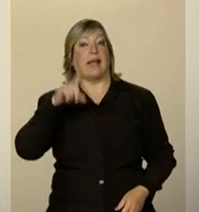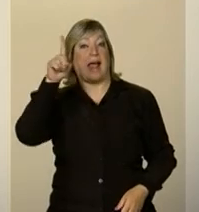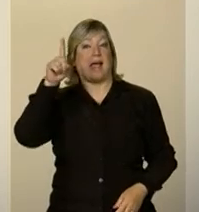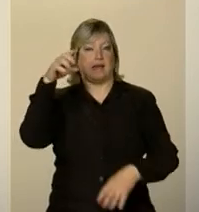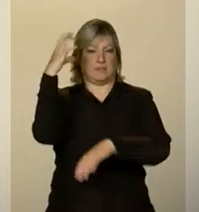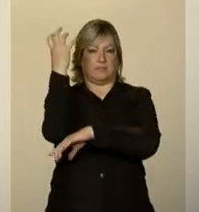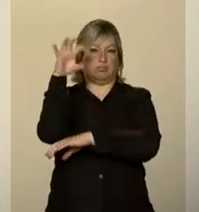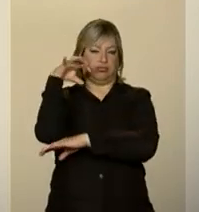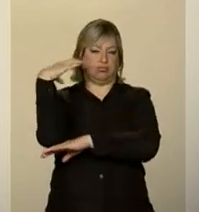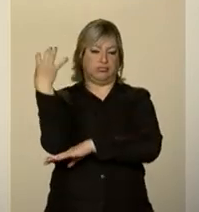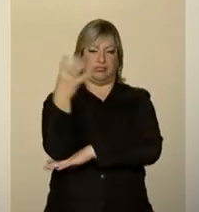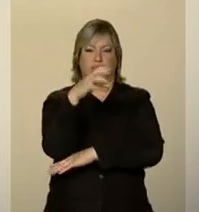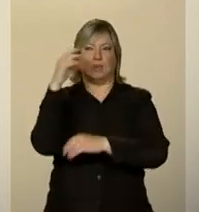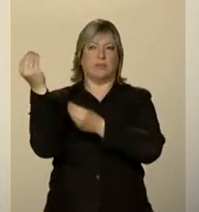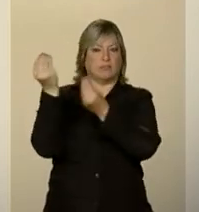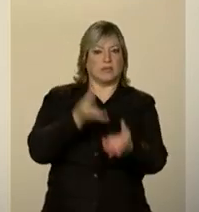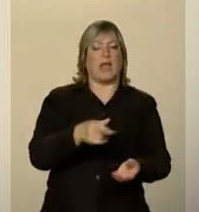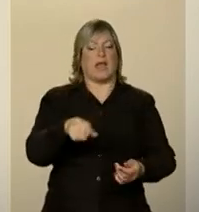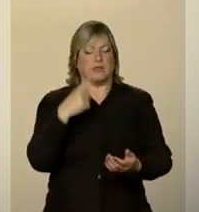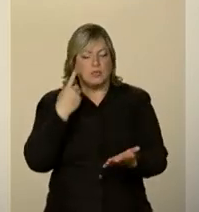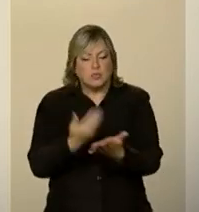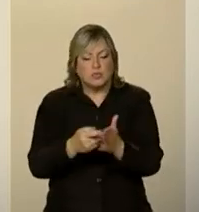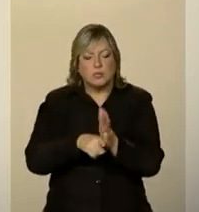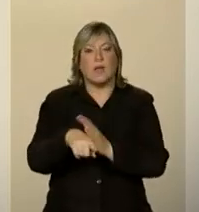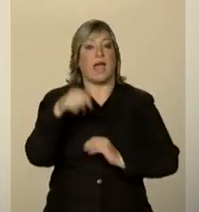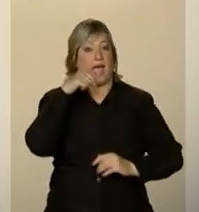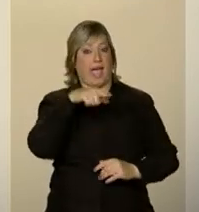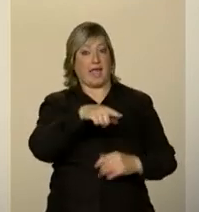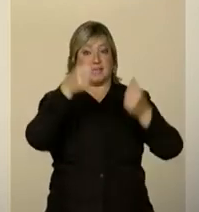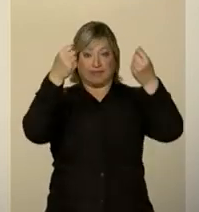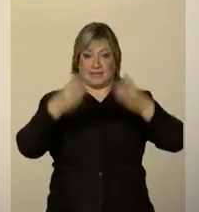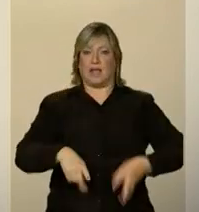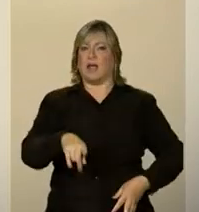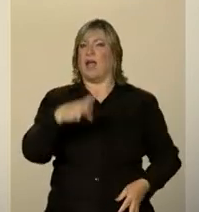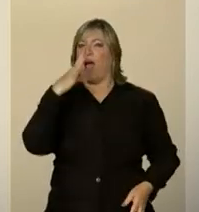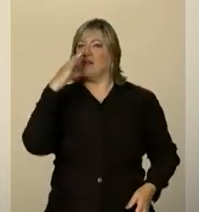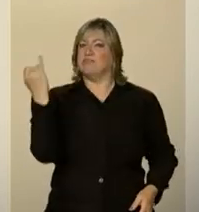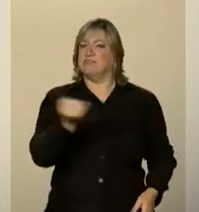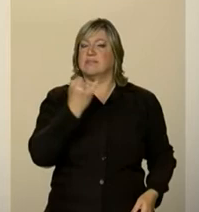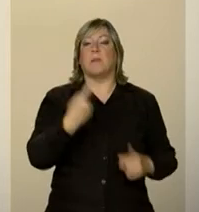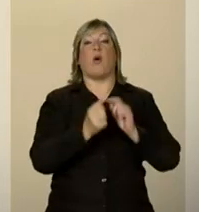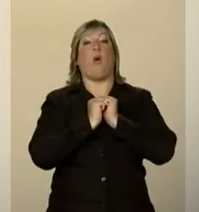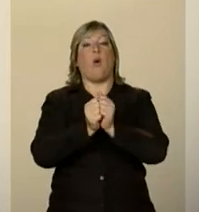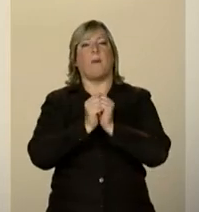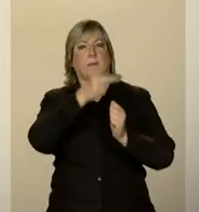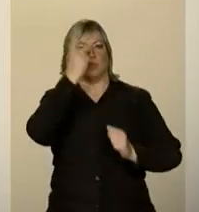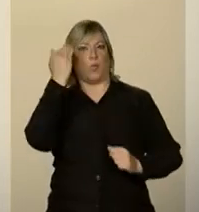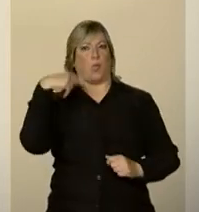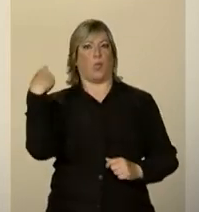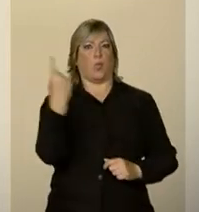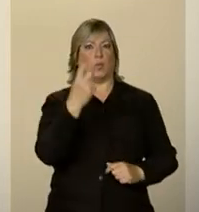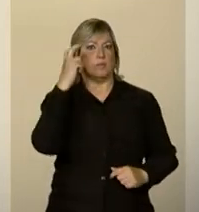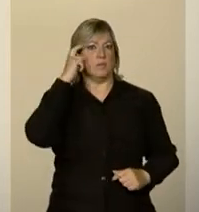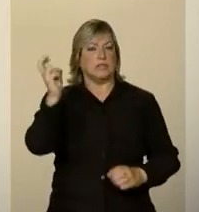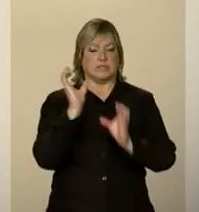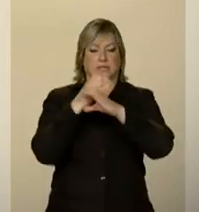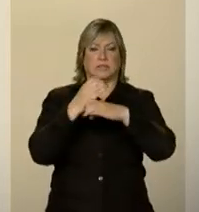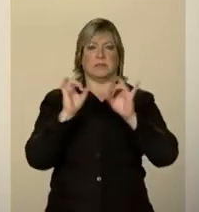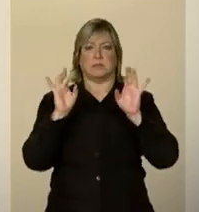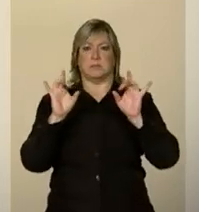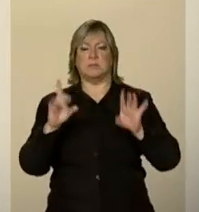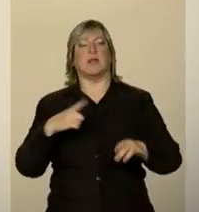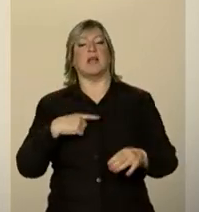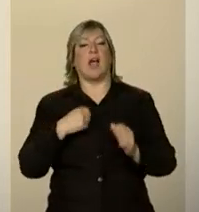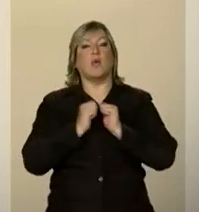ela conta que foi uma experiência riquíssima principalmente pelo convívio como cientistas altamente